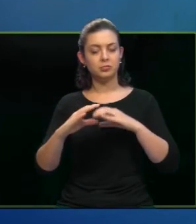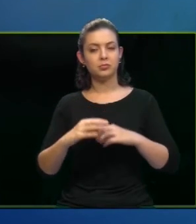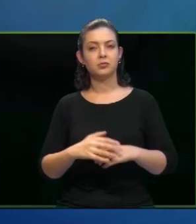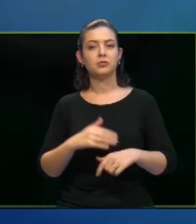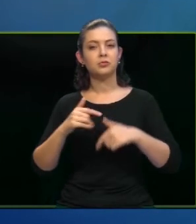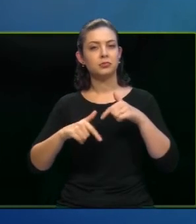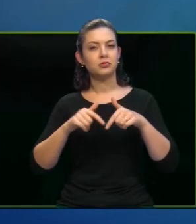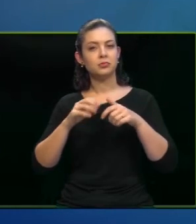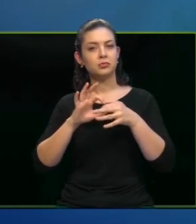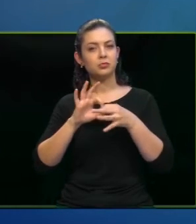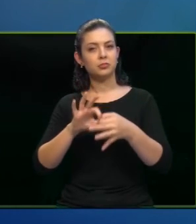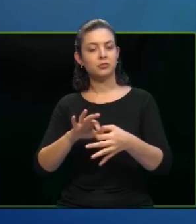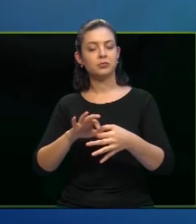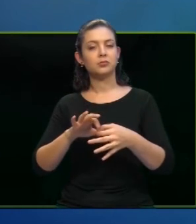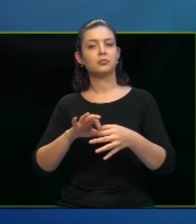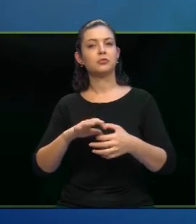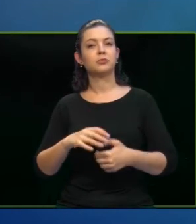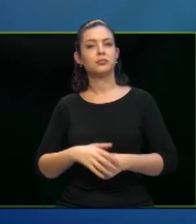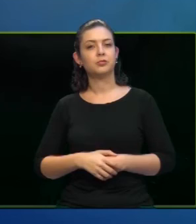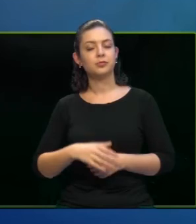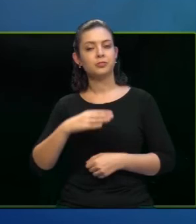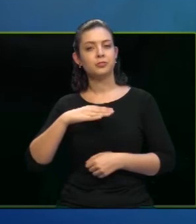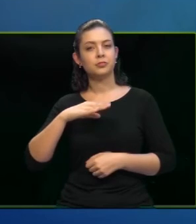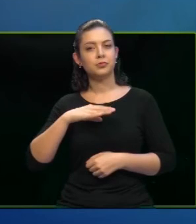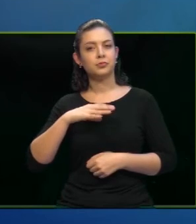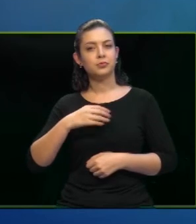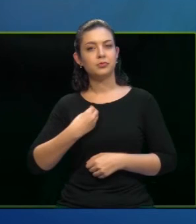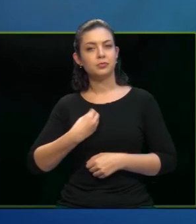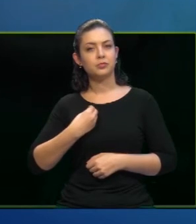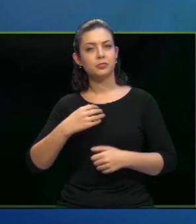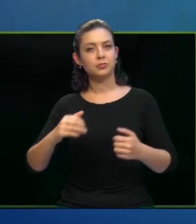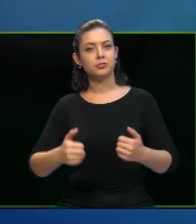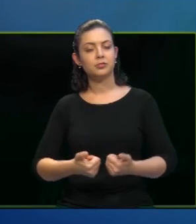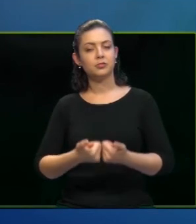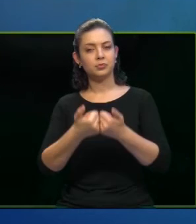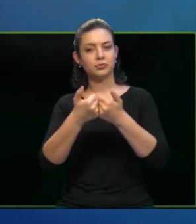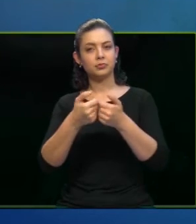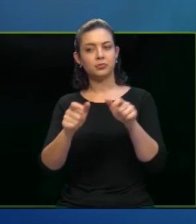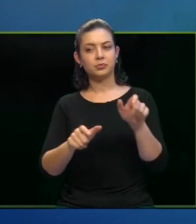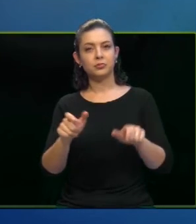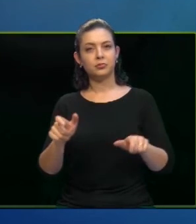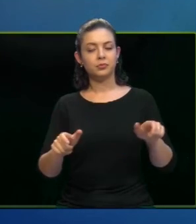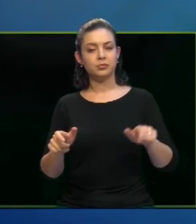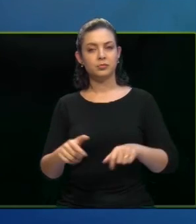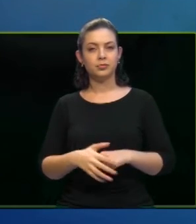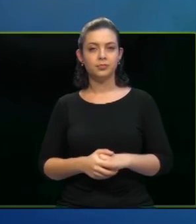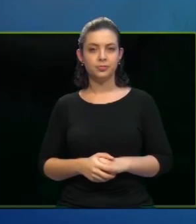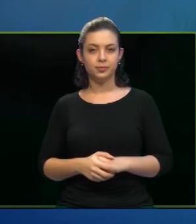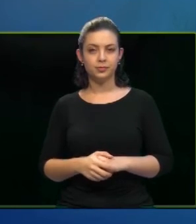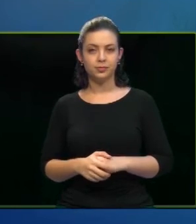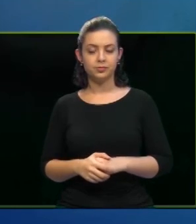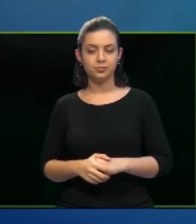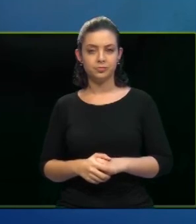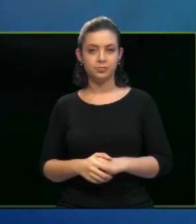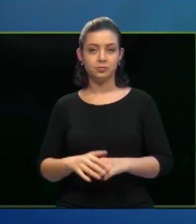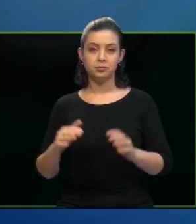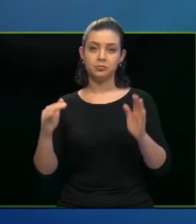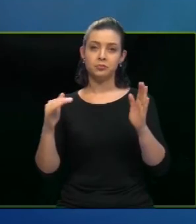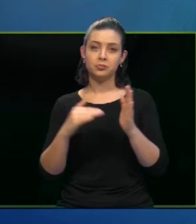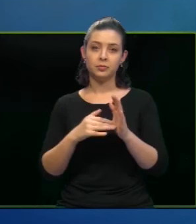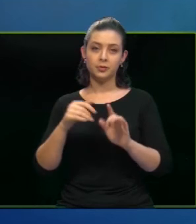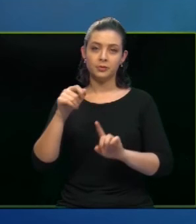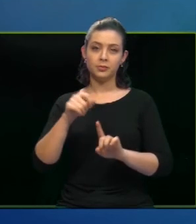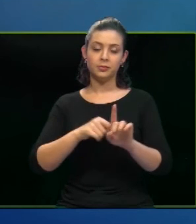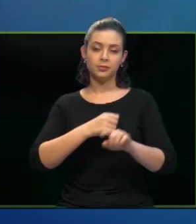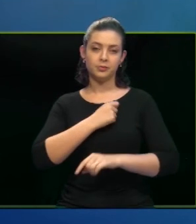trabalhando juntos poderemos melhorar a vida a qualidade de vida das pessoas do nosso município até o